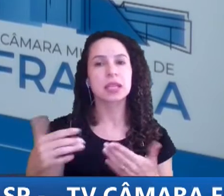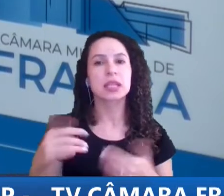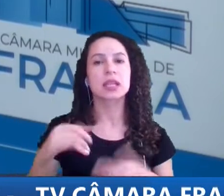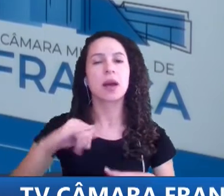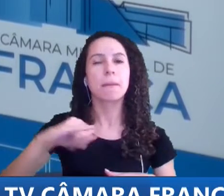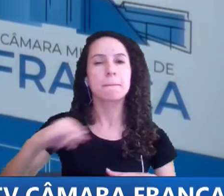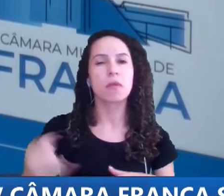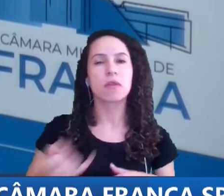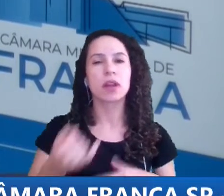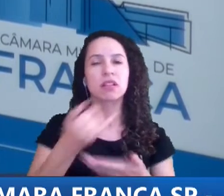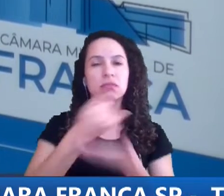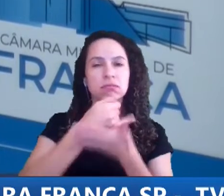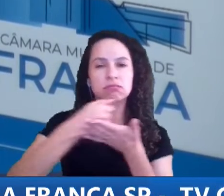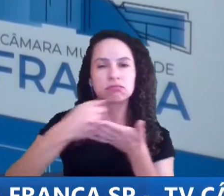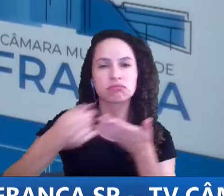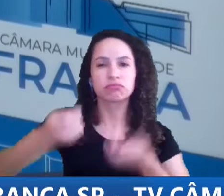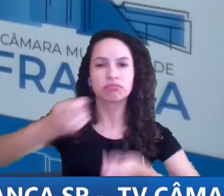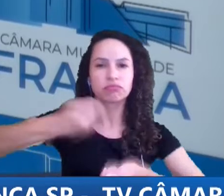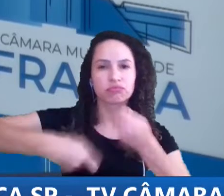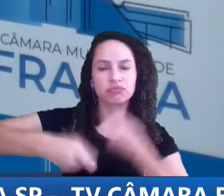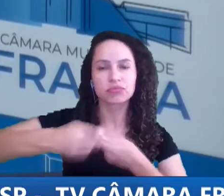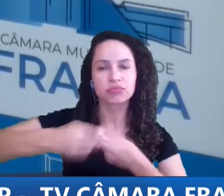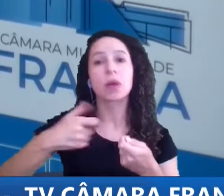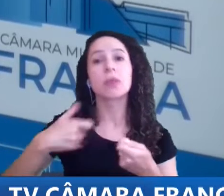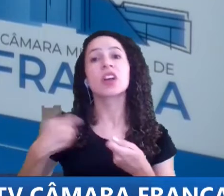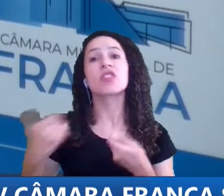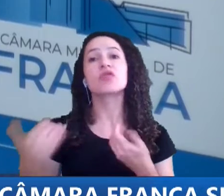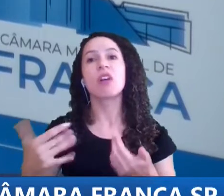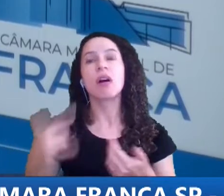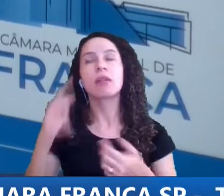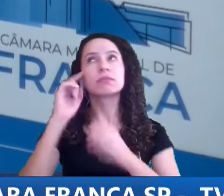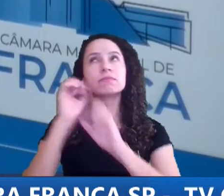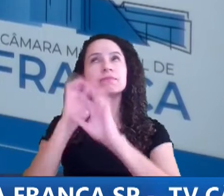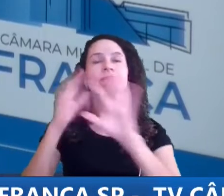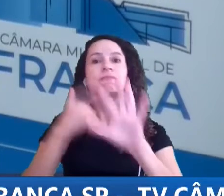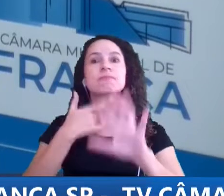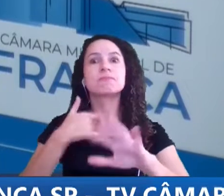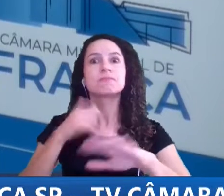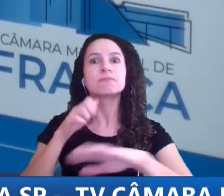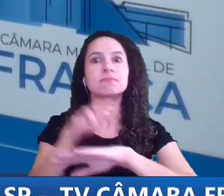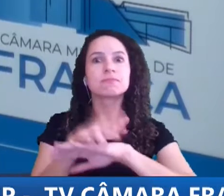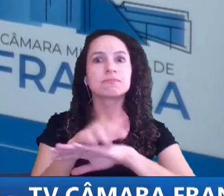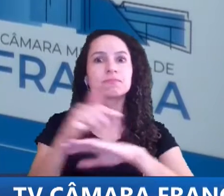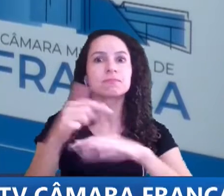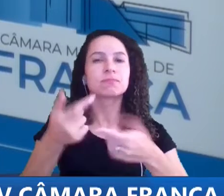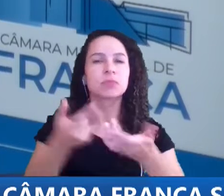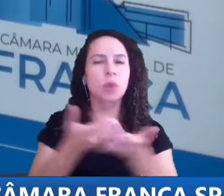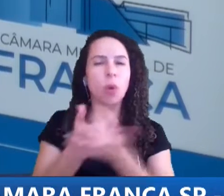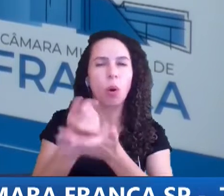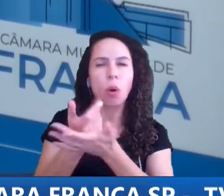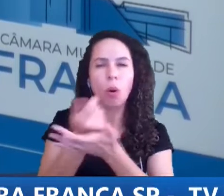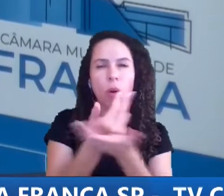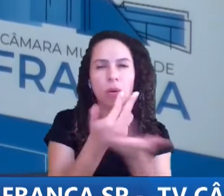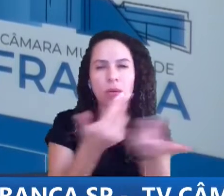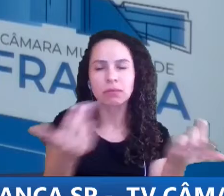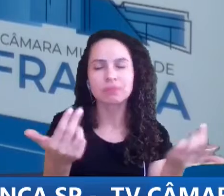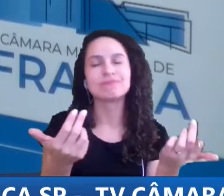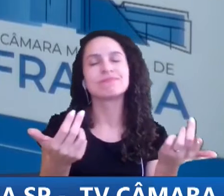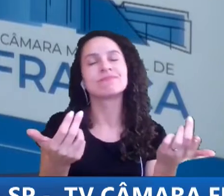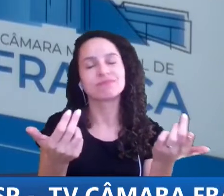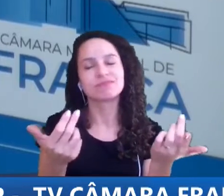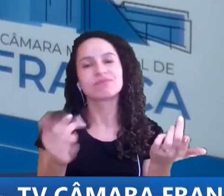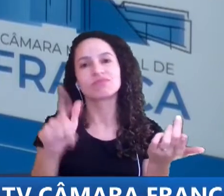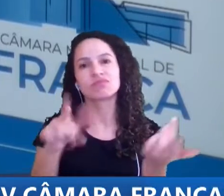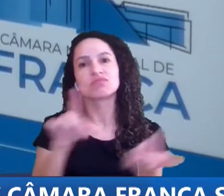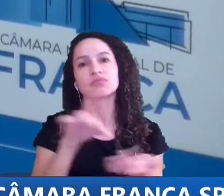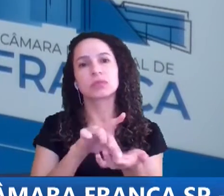de adolescentes que sonham em se inserir no mercado de consumo, não é? Essa é a realidade. E por que a